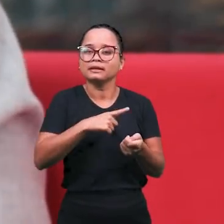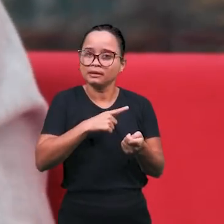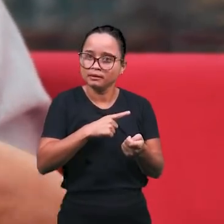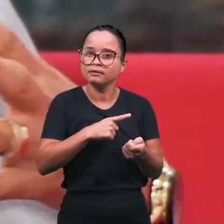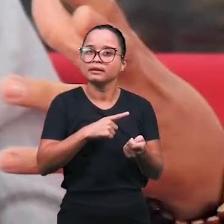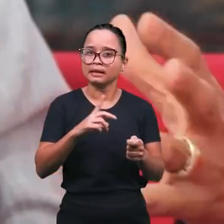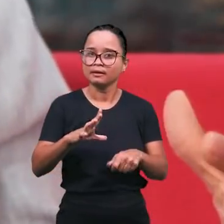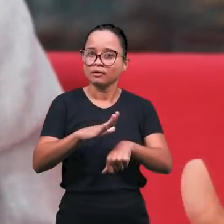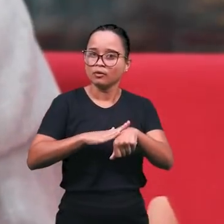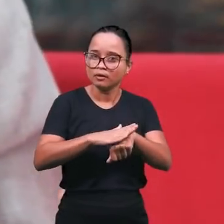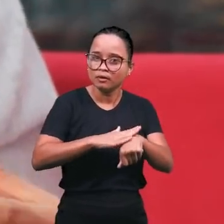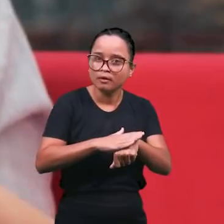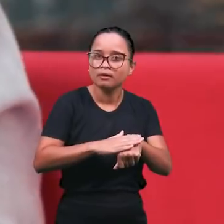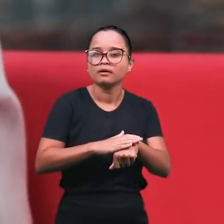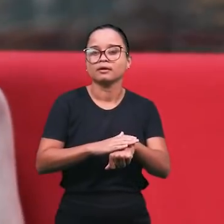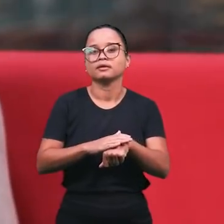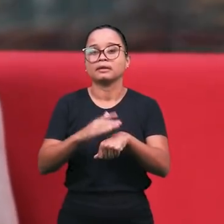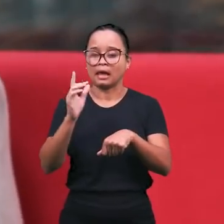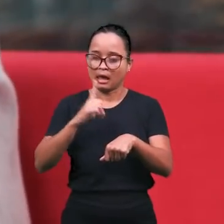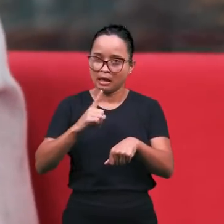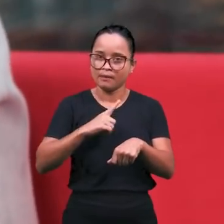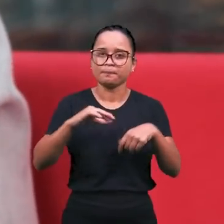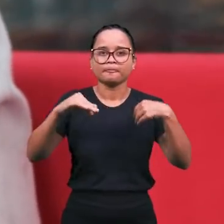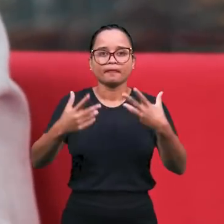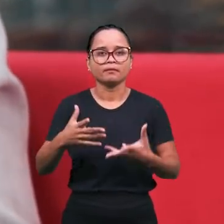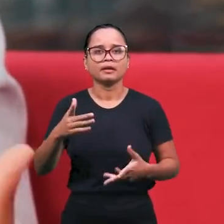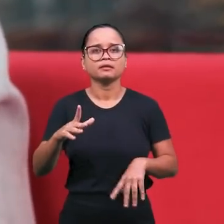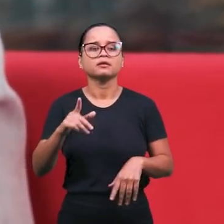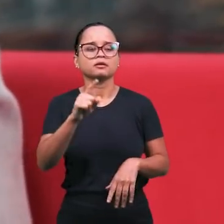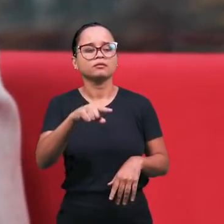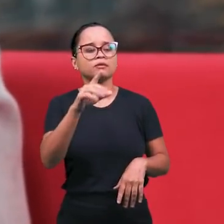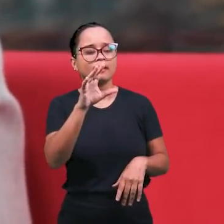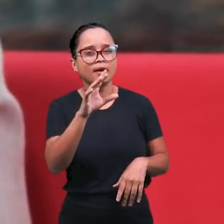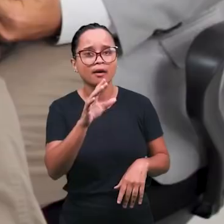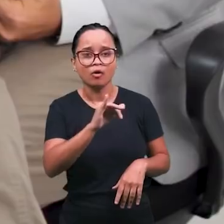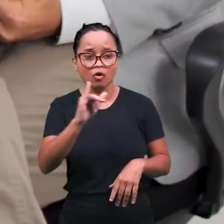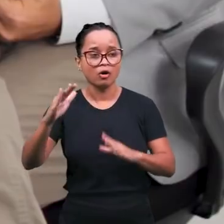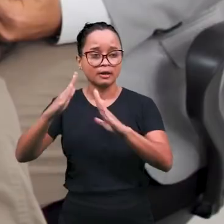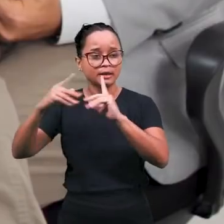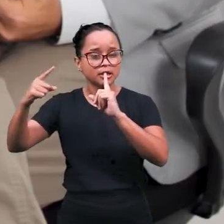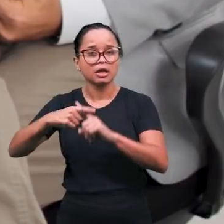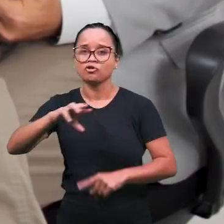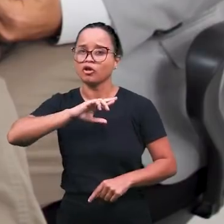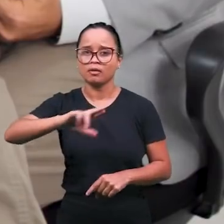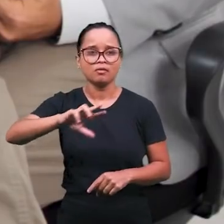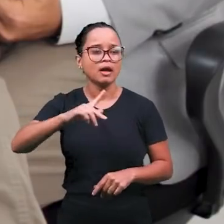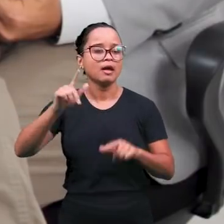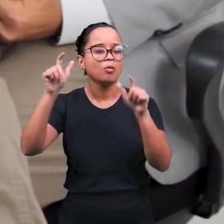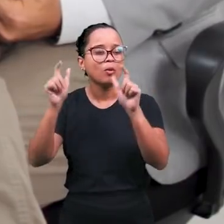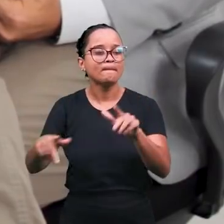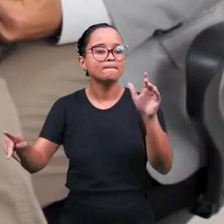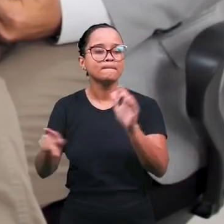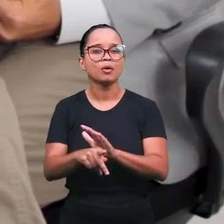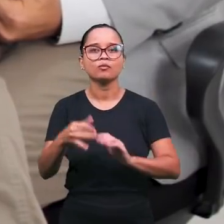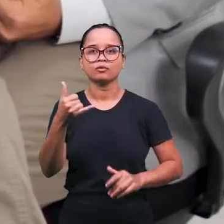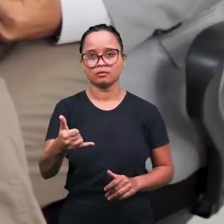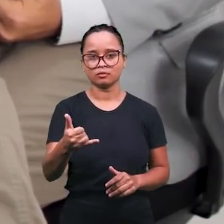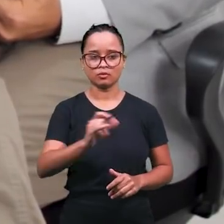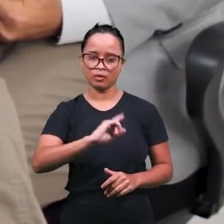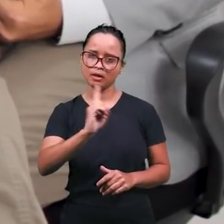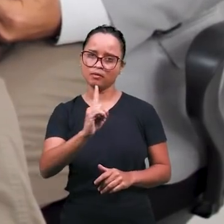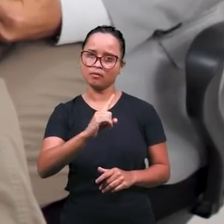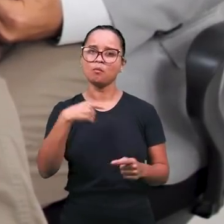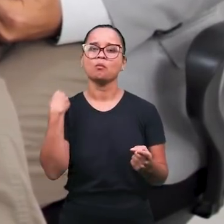é isso que eu falei, tem a hora da conversa e tem a hora de você também conversar com seu filho. E igreja não é lugar de levar